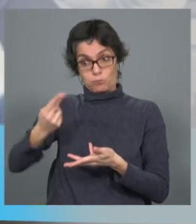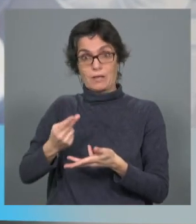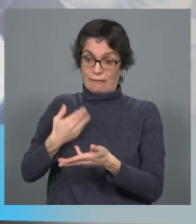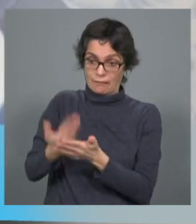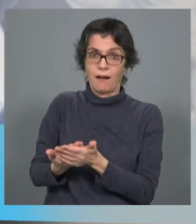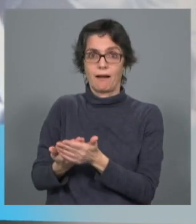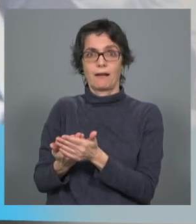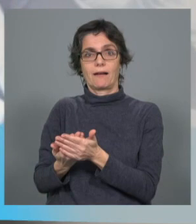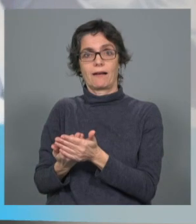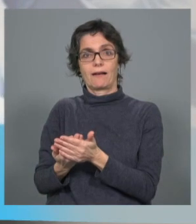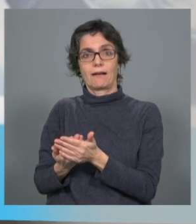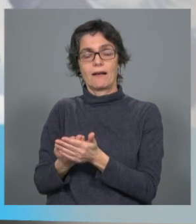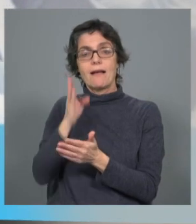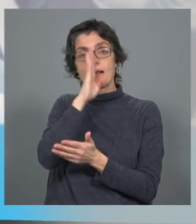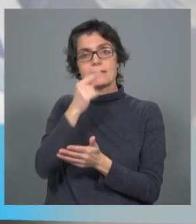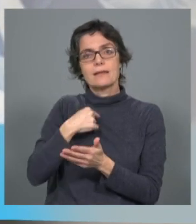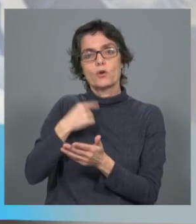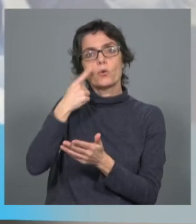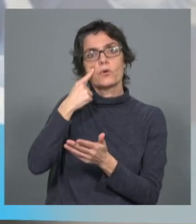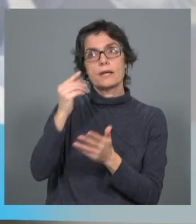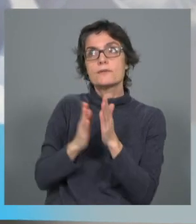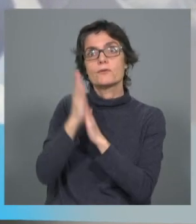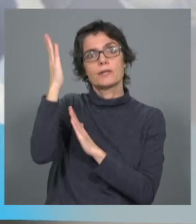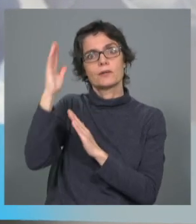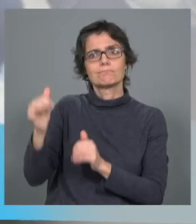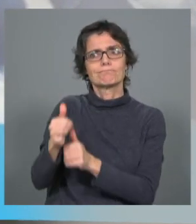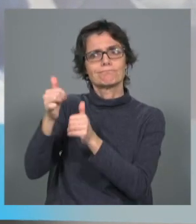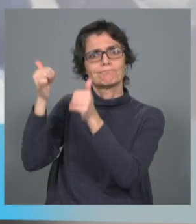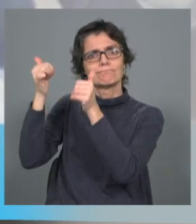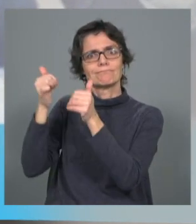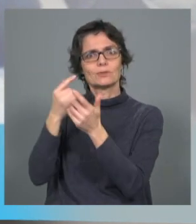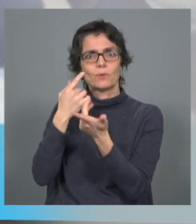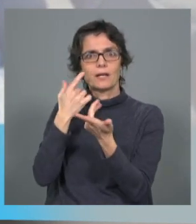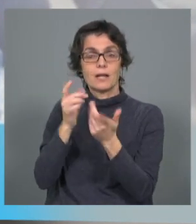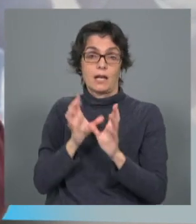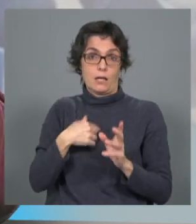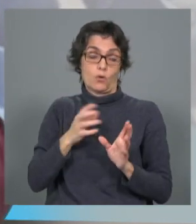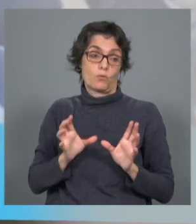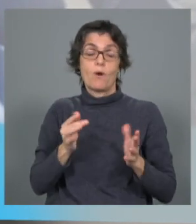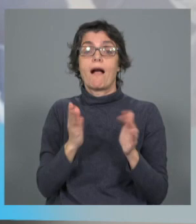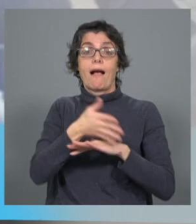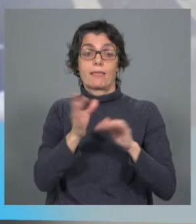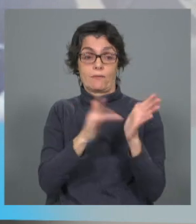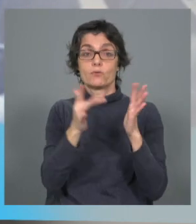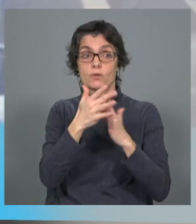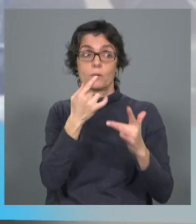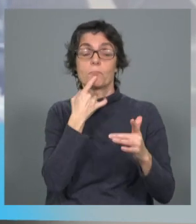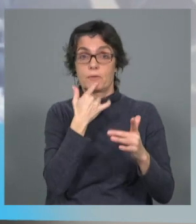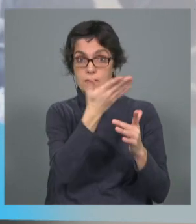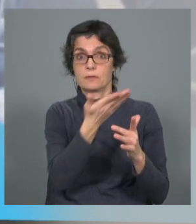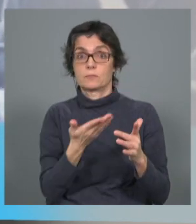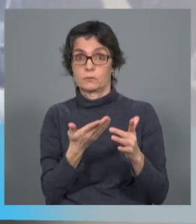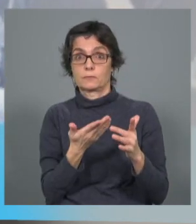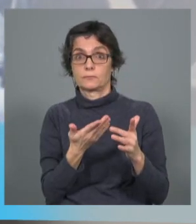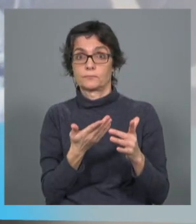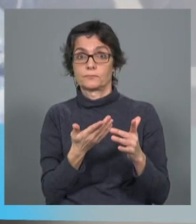À medida que eu vou conhecendo melhor Deus, e este Deus que é revelado plenamente para mim, cristão, em Jesus Cristo, com essa transfiguração, Jesus Cristo